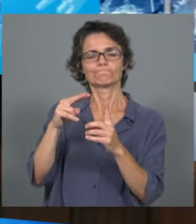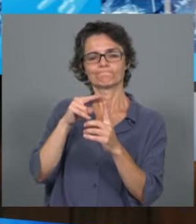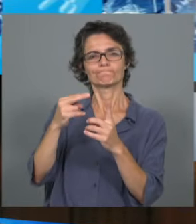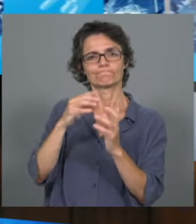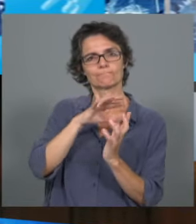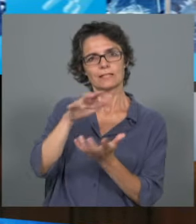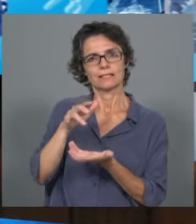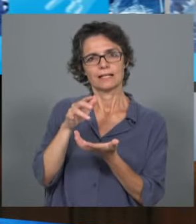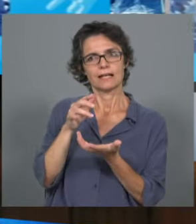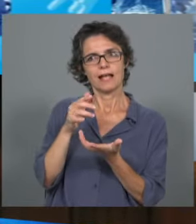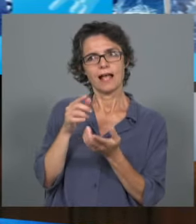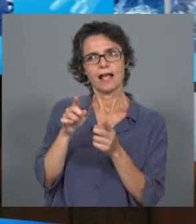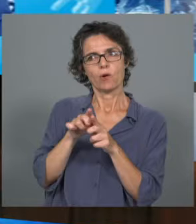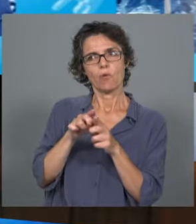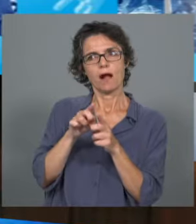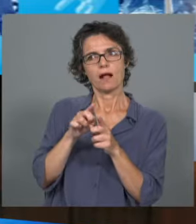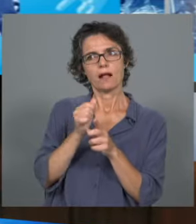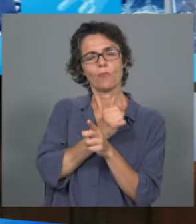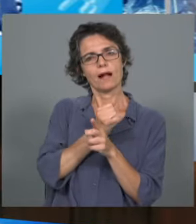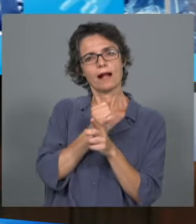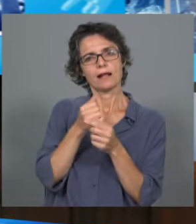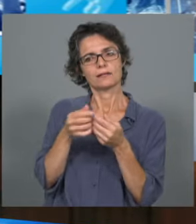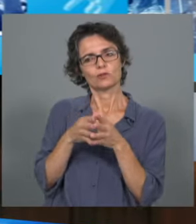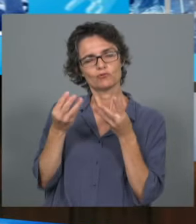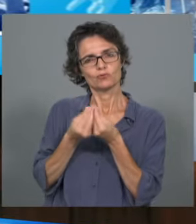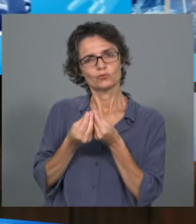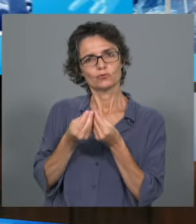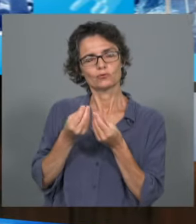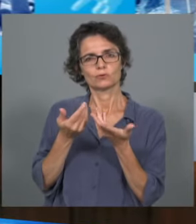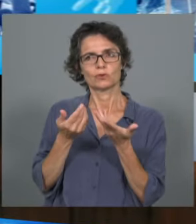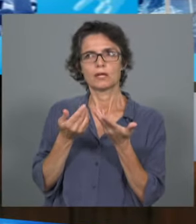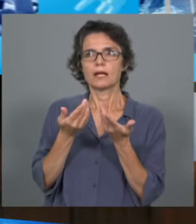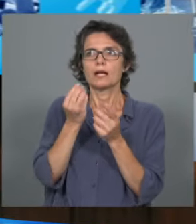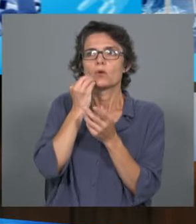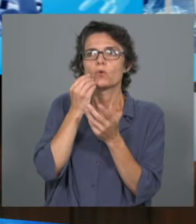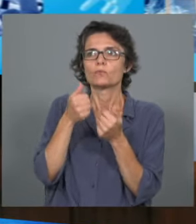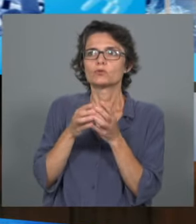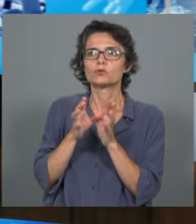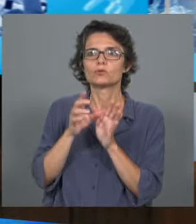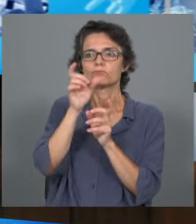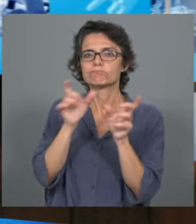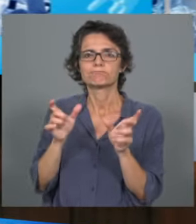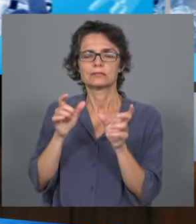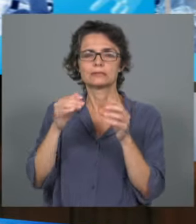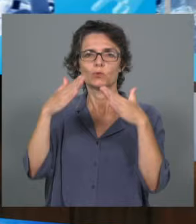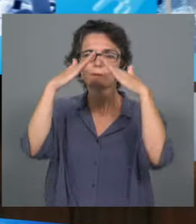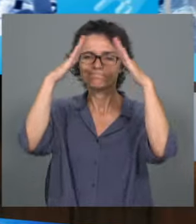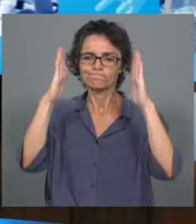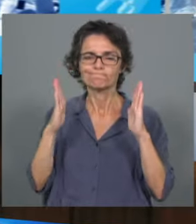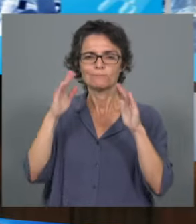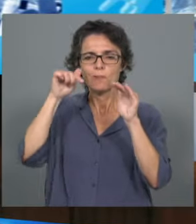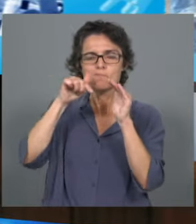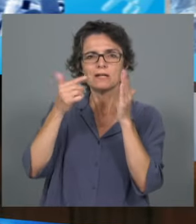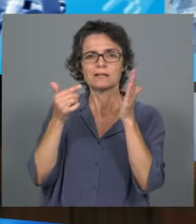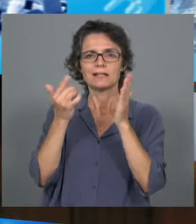comum, como na ideia bíblica de que todos estamos sob o mesmo teto e, portanto, todos estamos na mesma casa, e isso